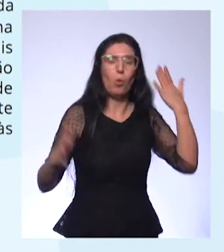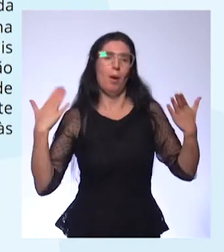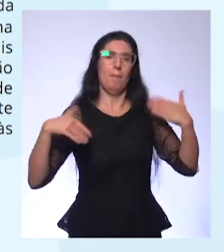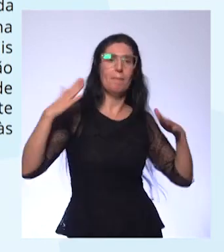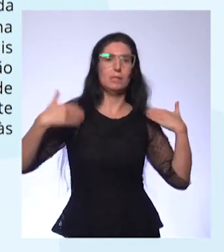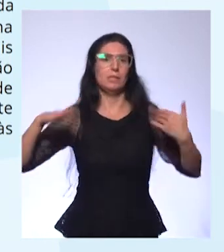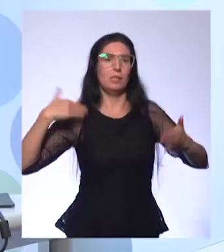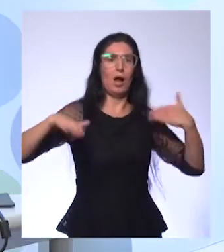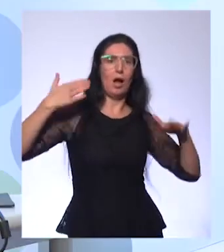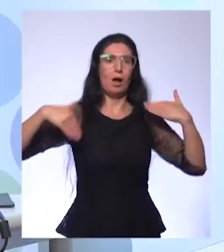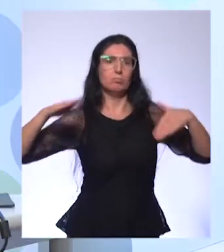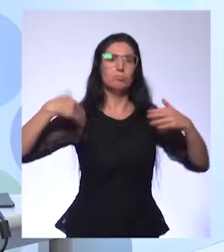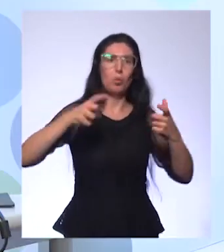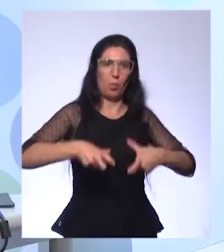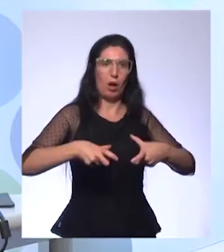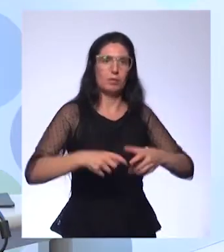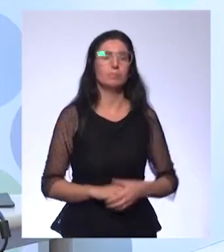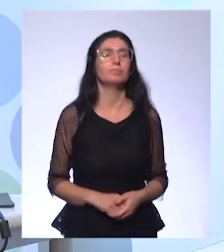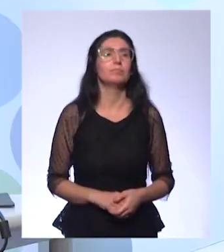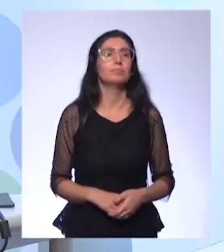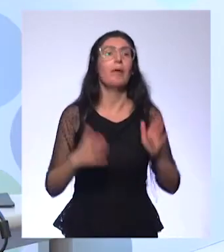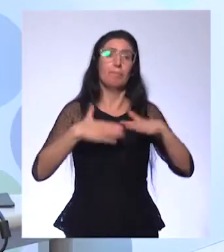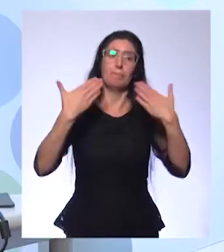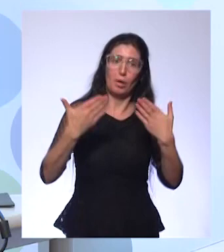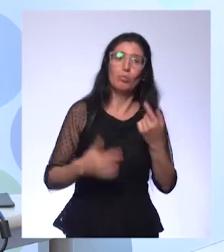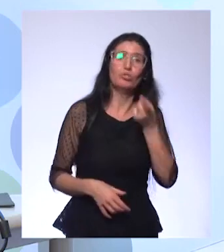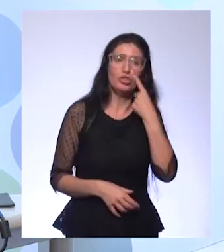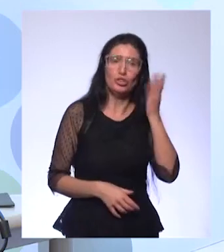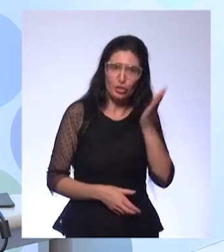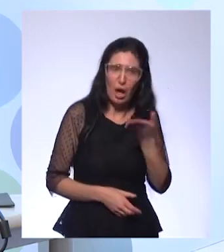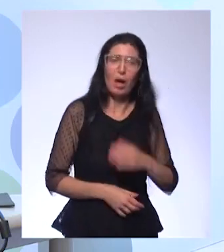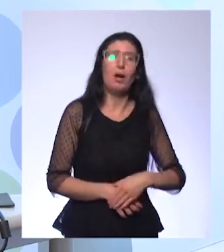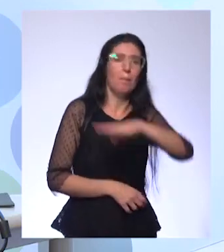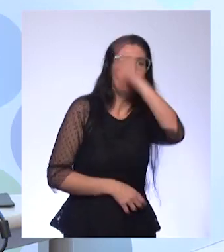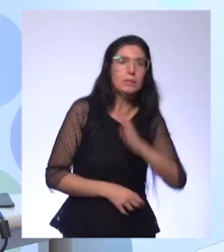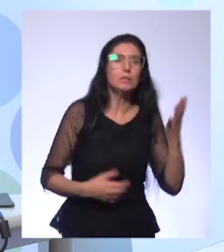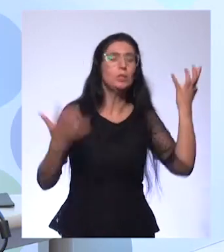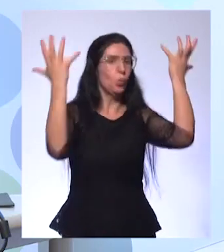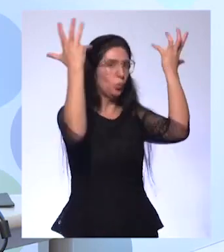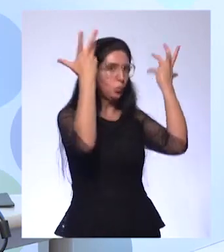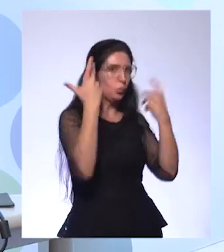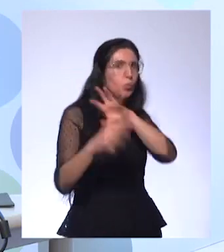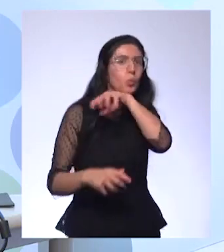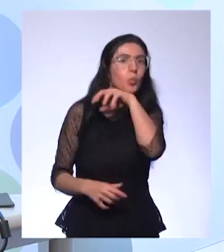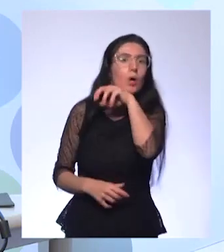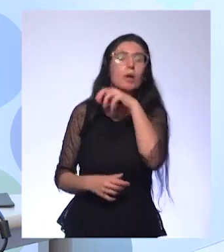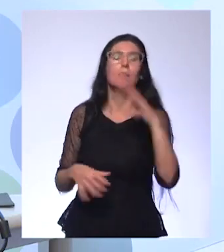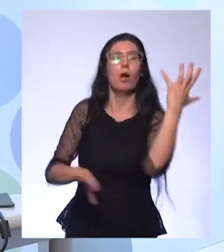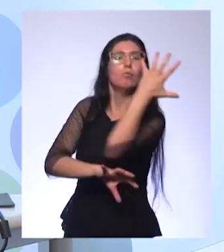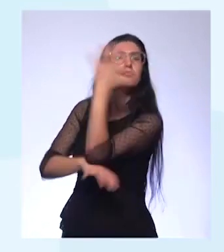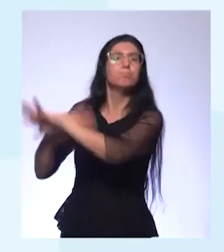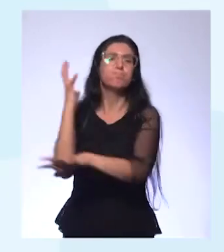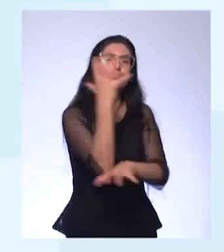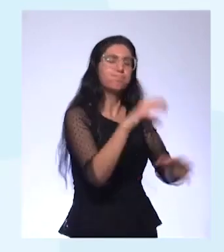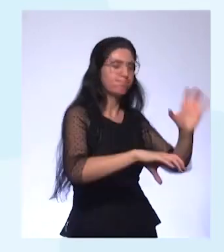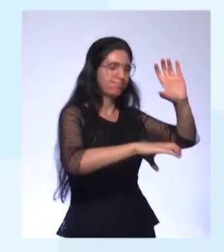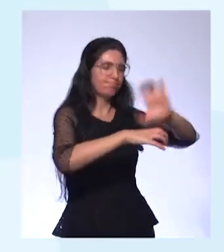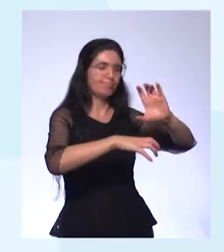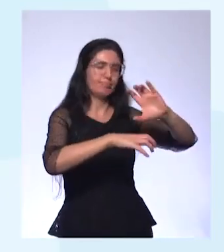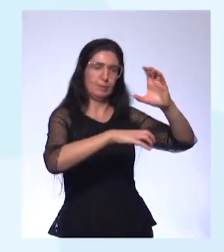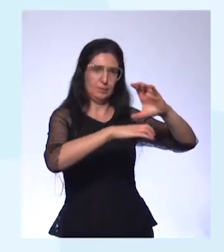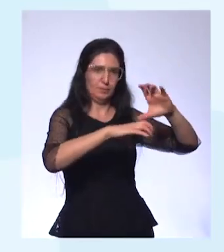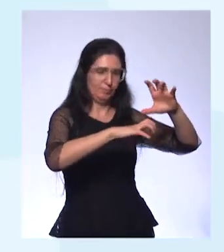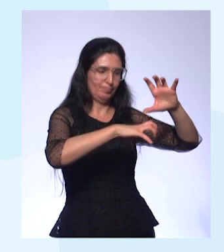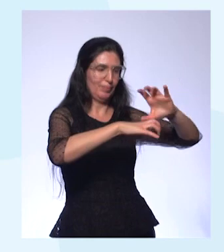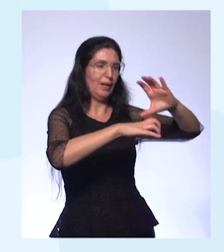Então, são esses aí os biomas brasileiros. Nós vamos deixar aí uma atividade para vocês printarem e fazerem depois aí, porque não vai dar tempo,